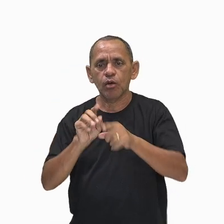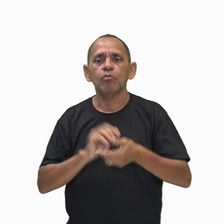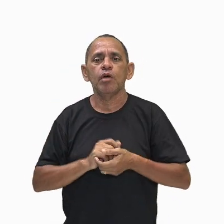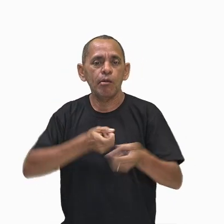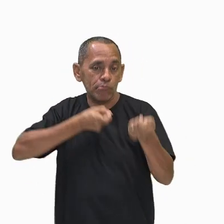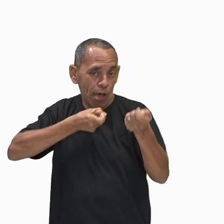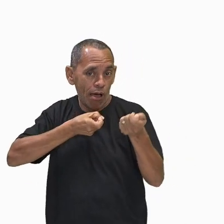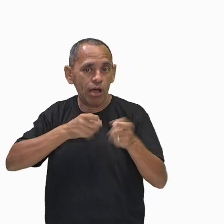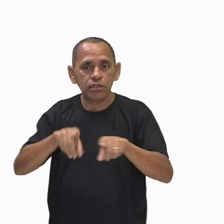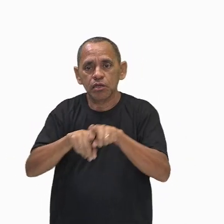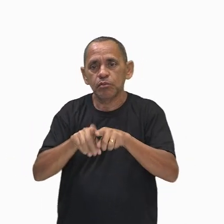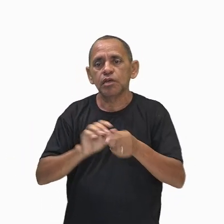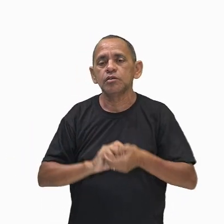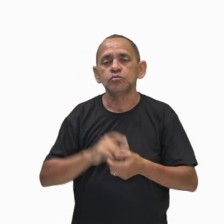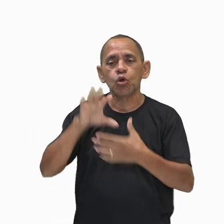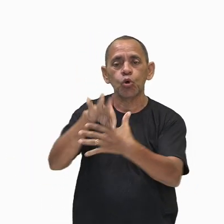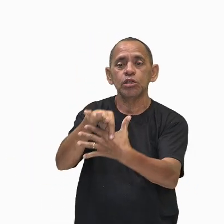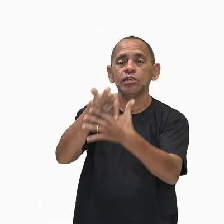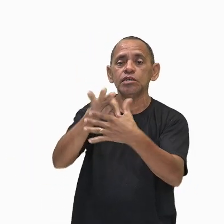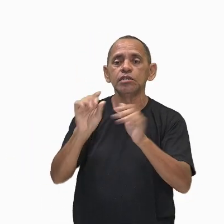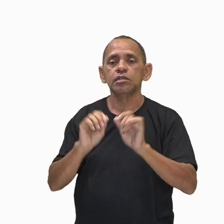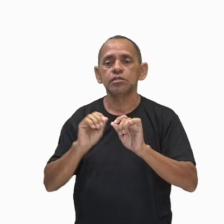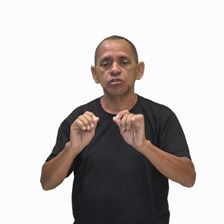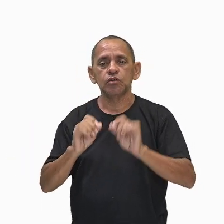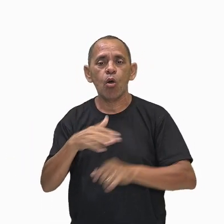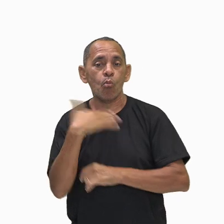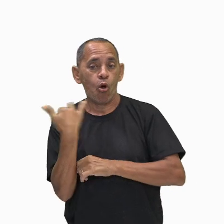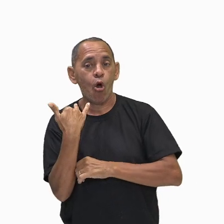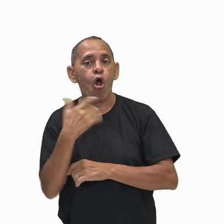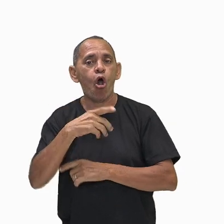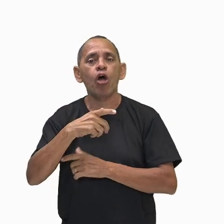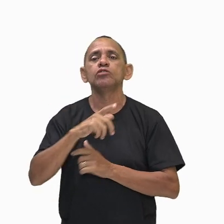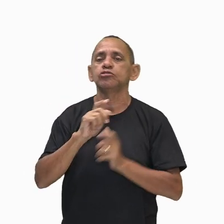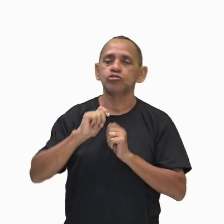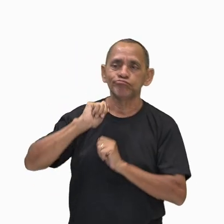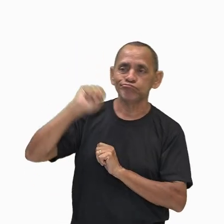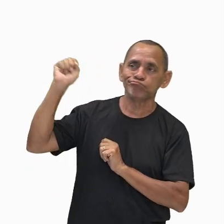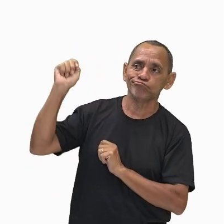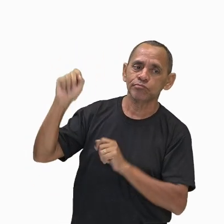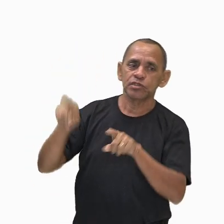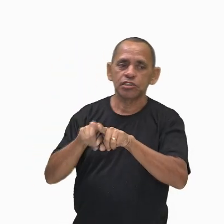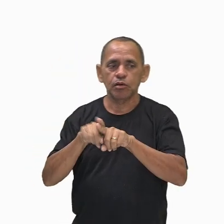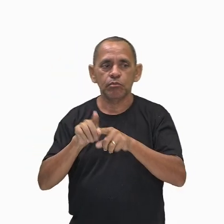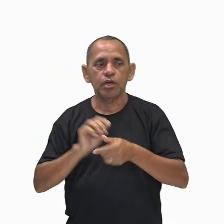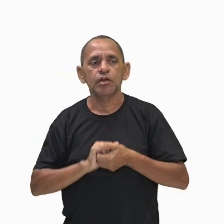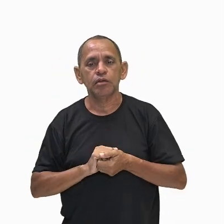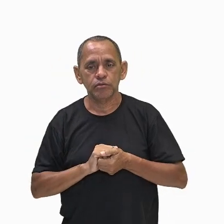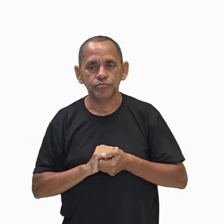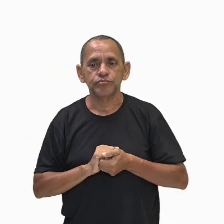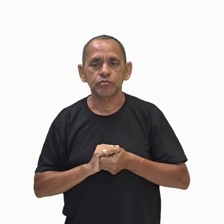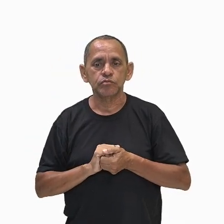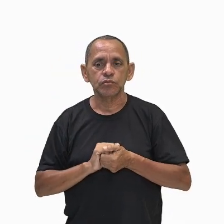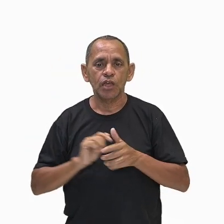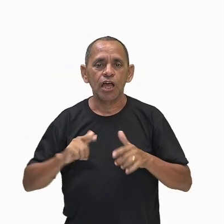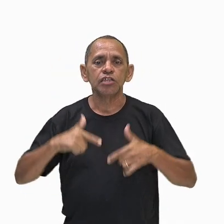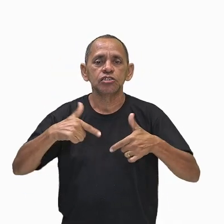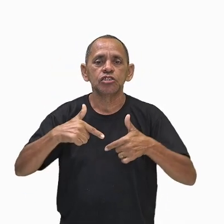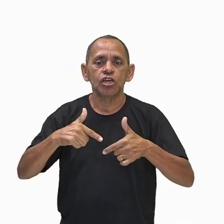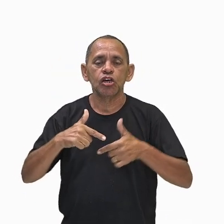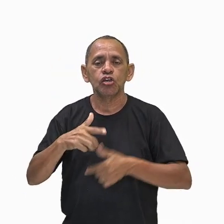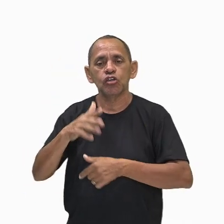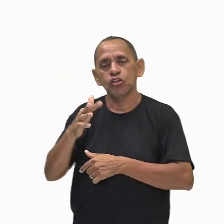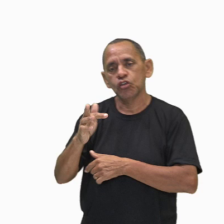armadas. Seus líderes acabaram mortos na forca, com exceção do Frei Caneca, que foi fuzilado, pois